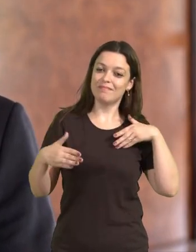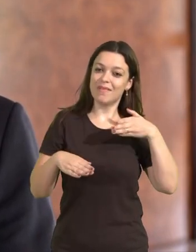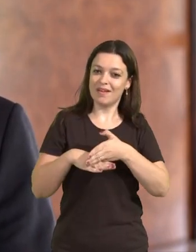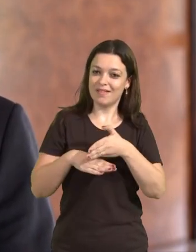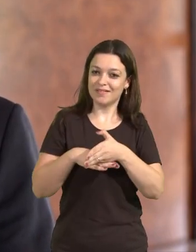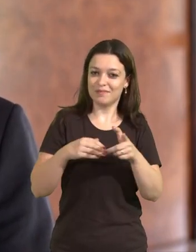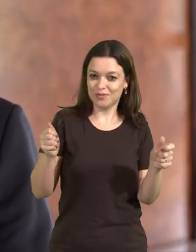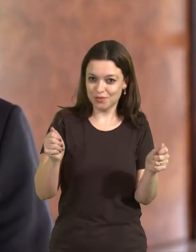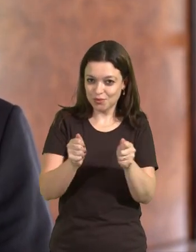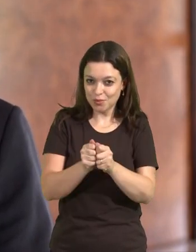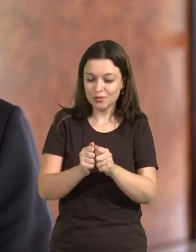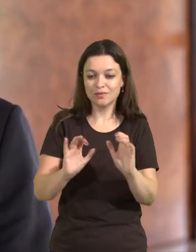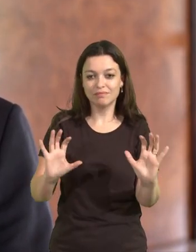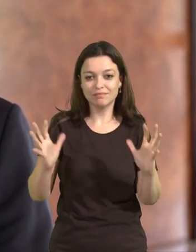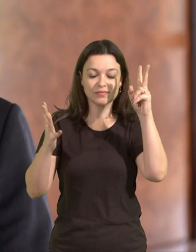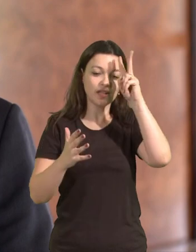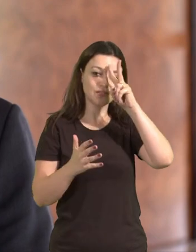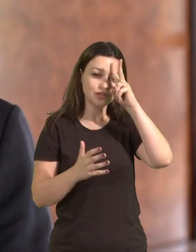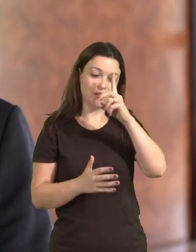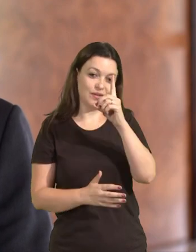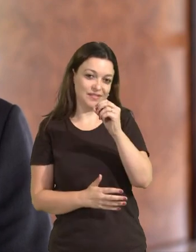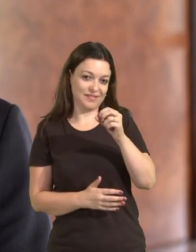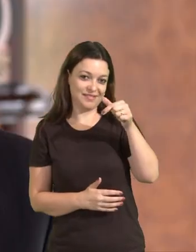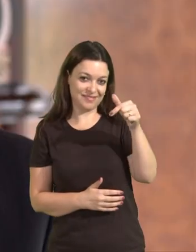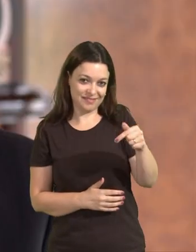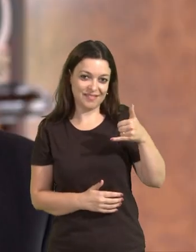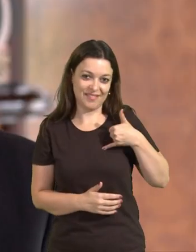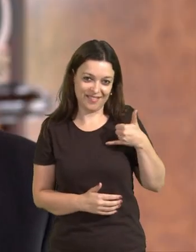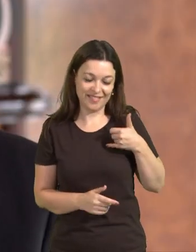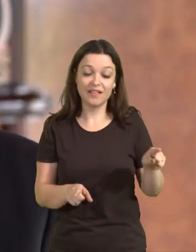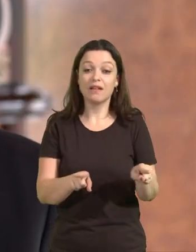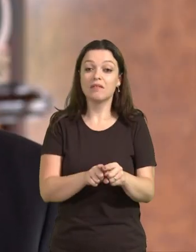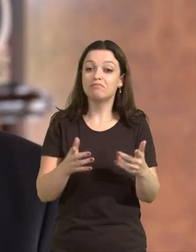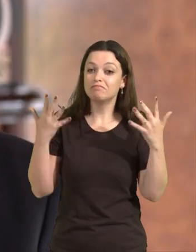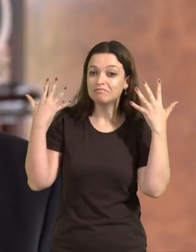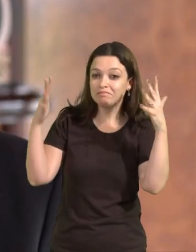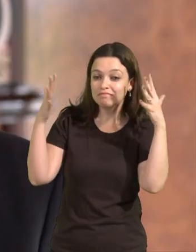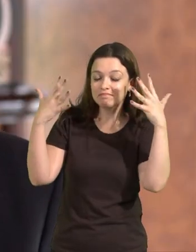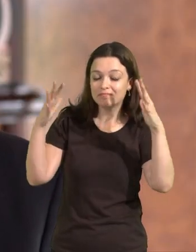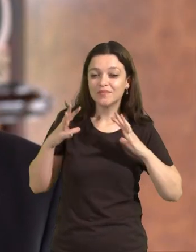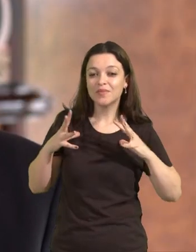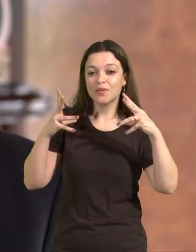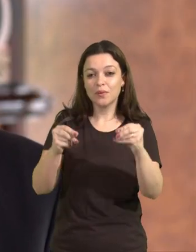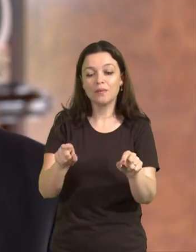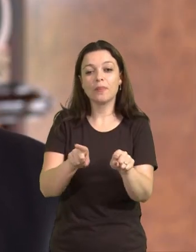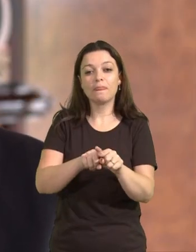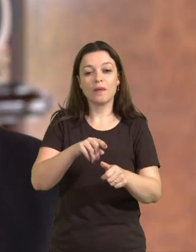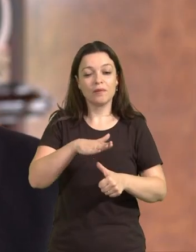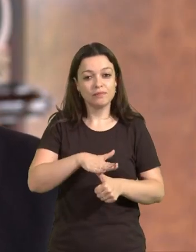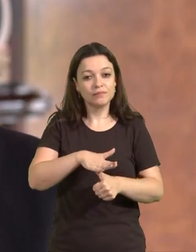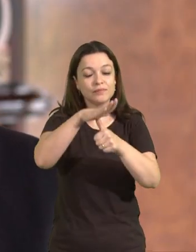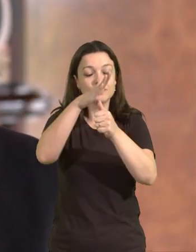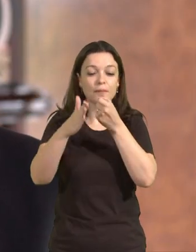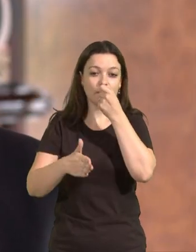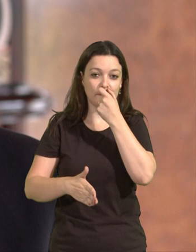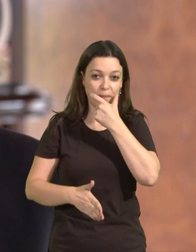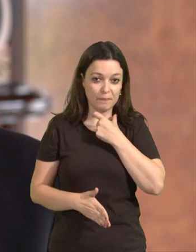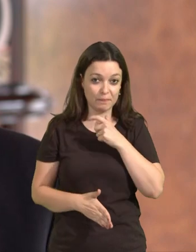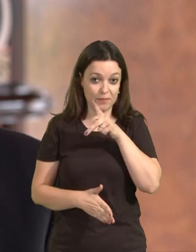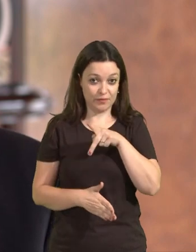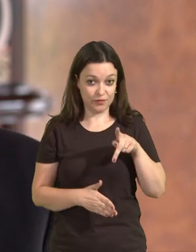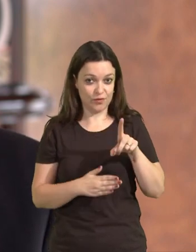de participar desses 107 anos da Federal. Quero cumprimentar a todos por meio do reitor professor Dr.